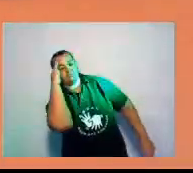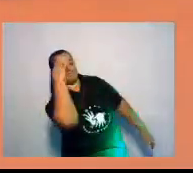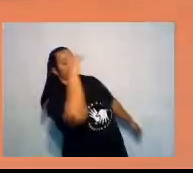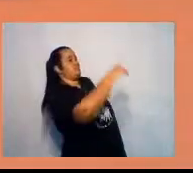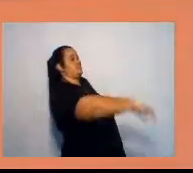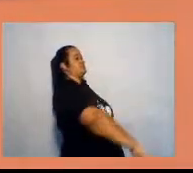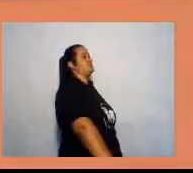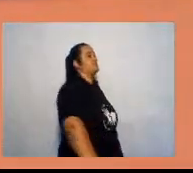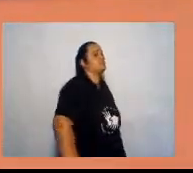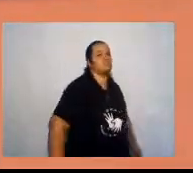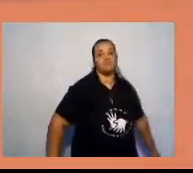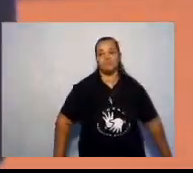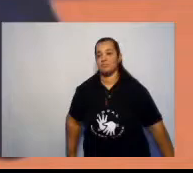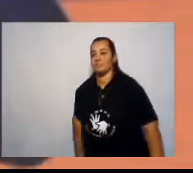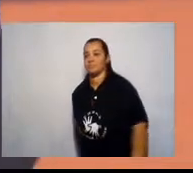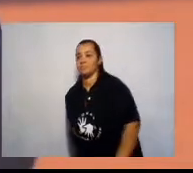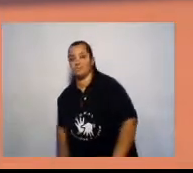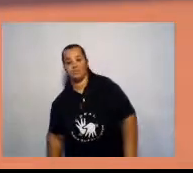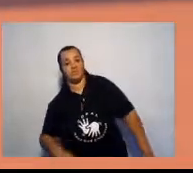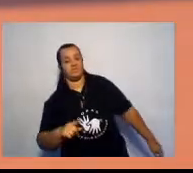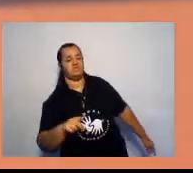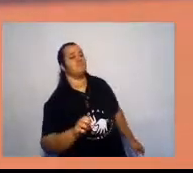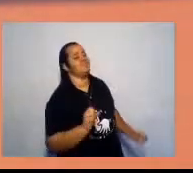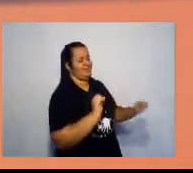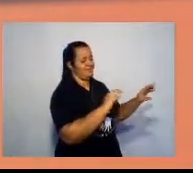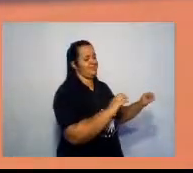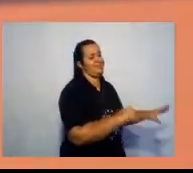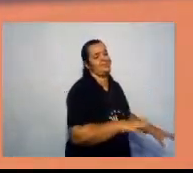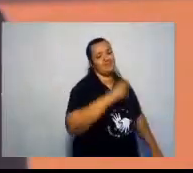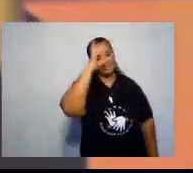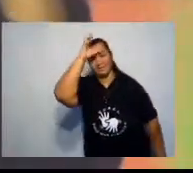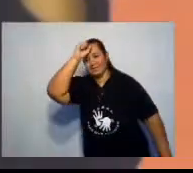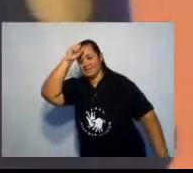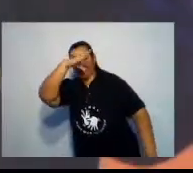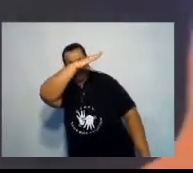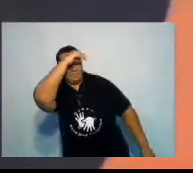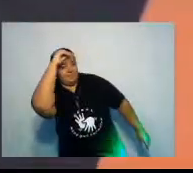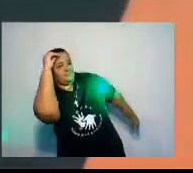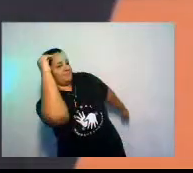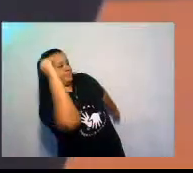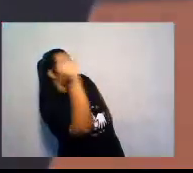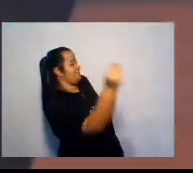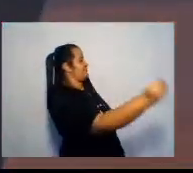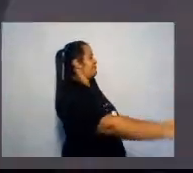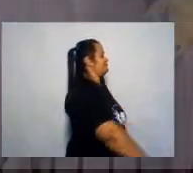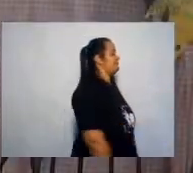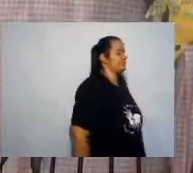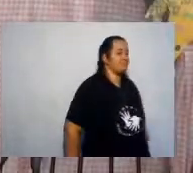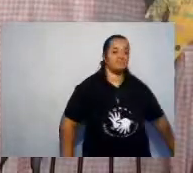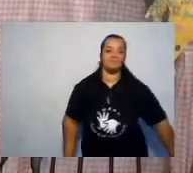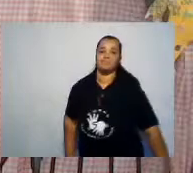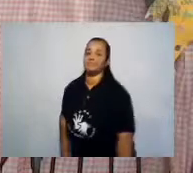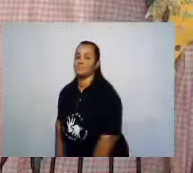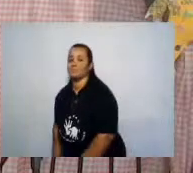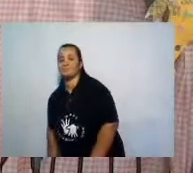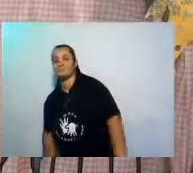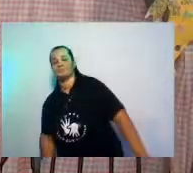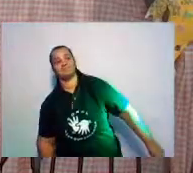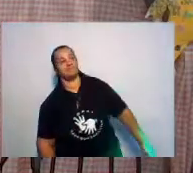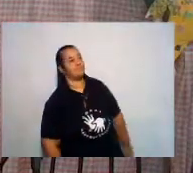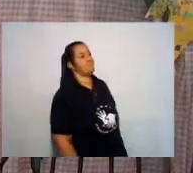de entender. Você me deu aula de como aprender a te